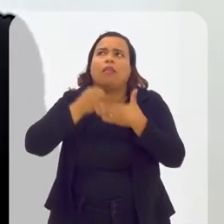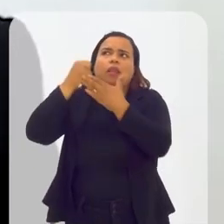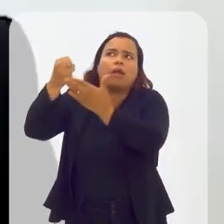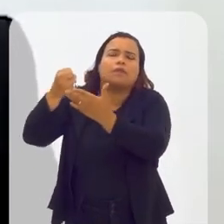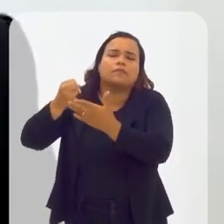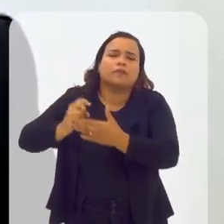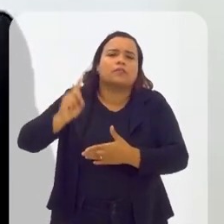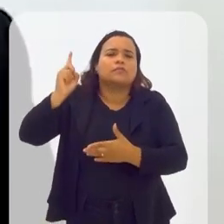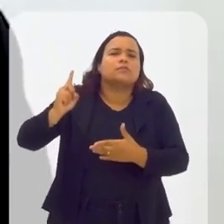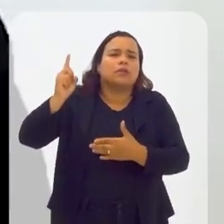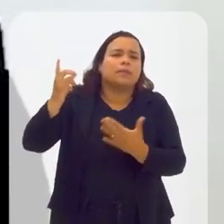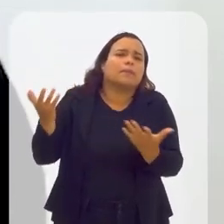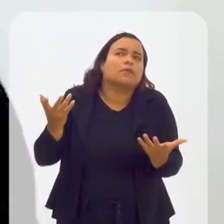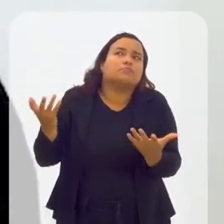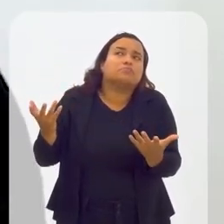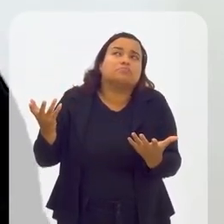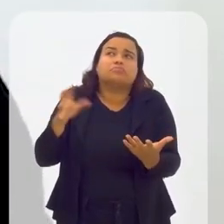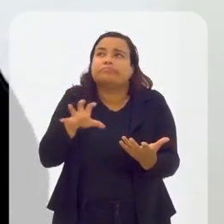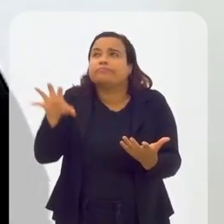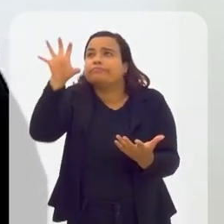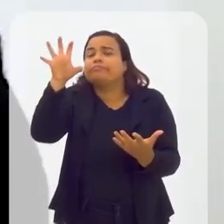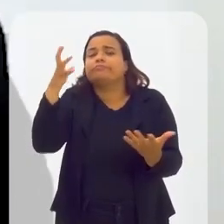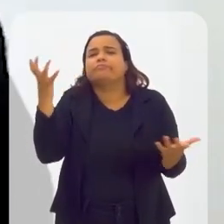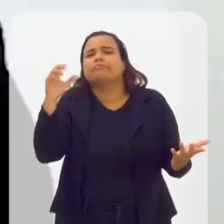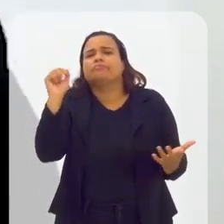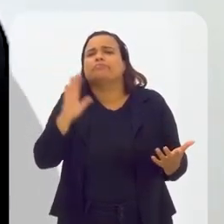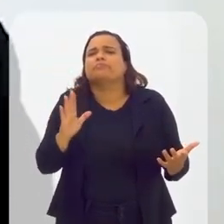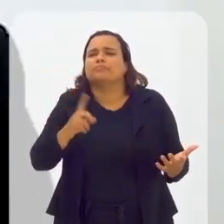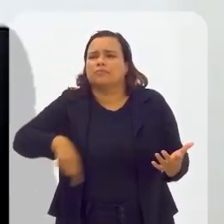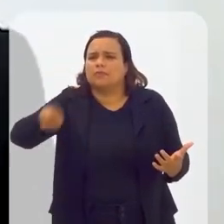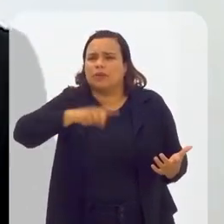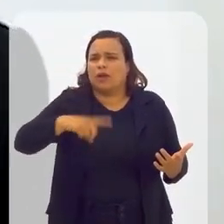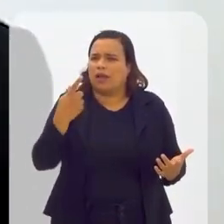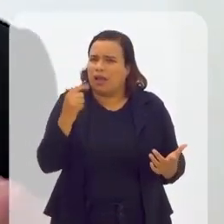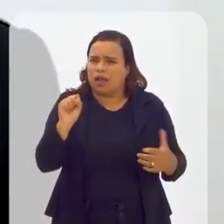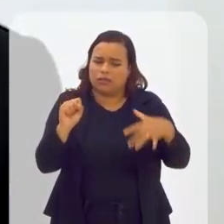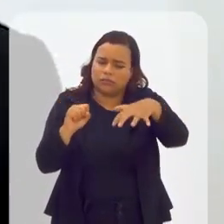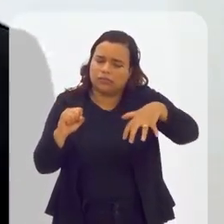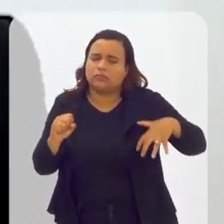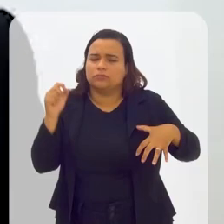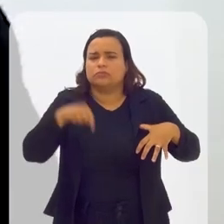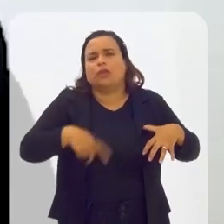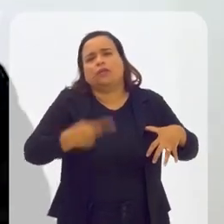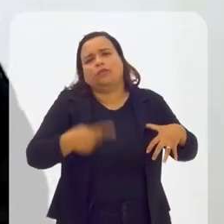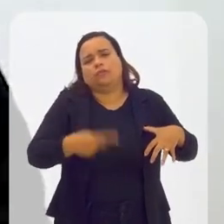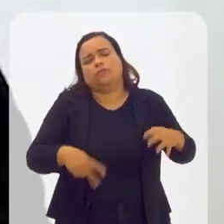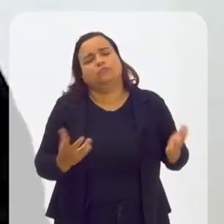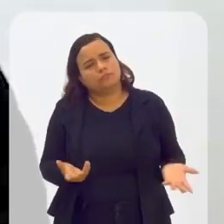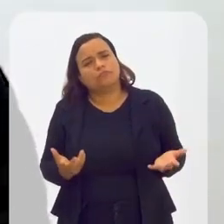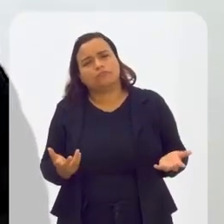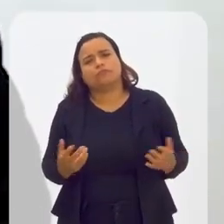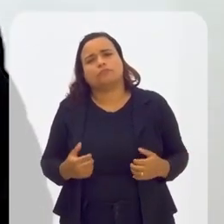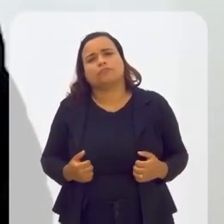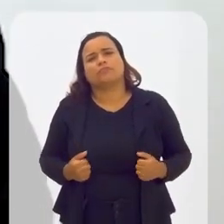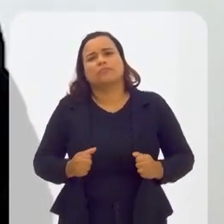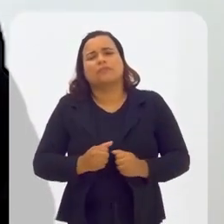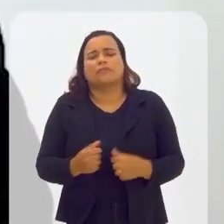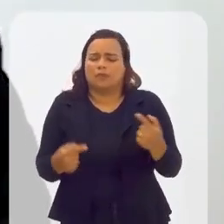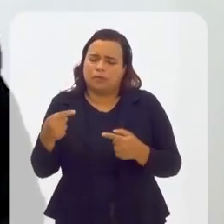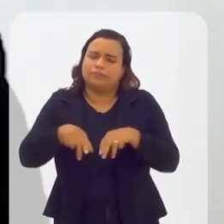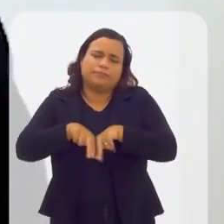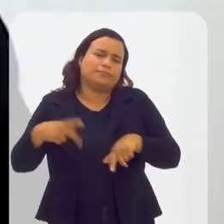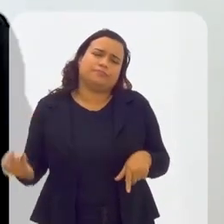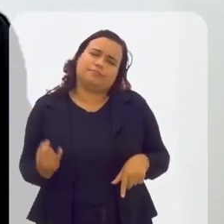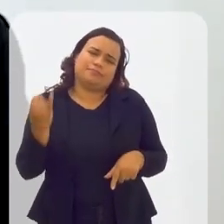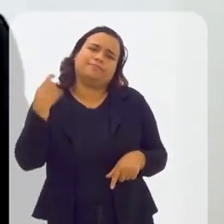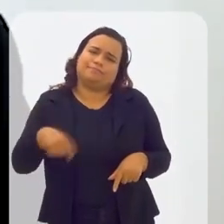nosso gás, estão levando lá para cima. Não dá. Nosso gás é para cá. Então, eu